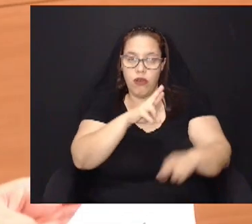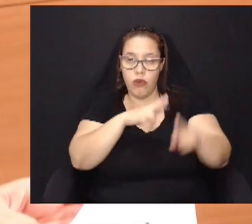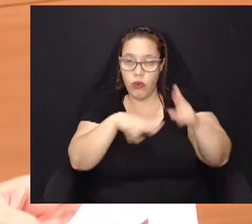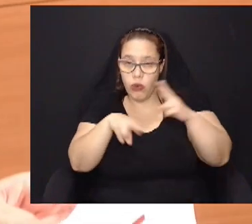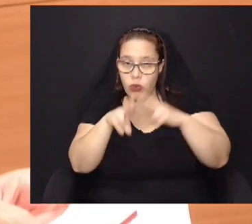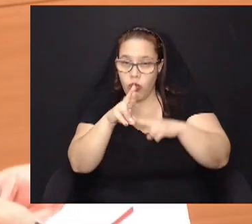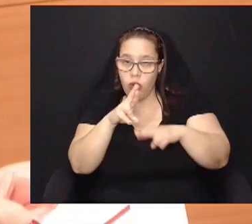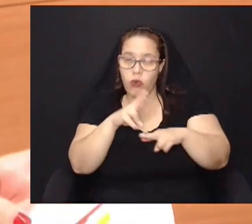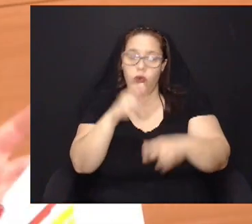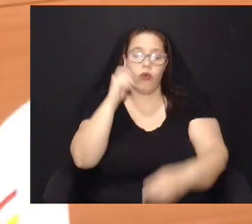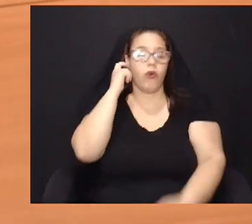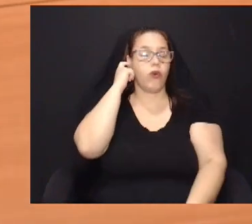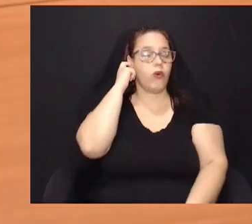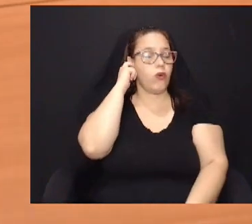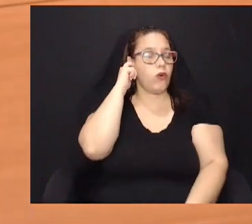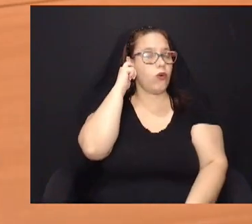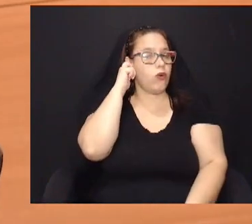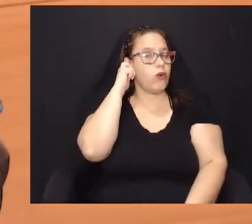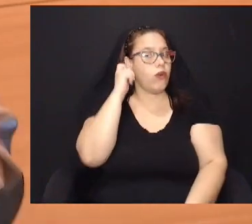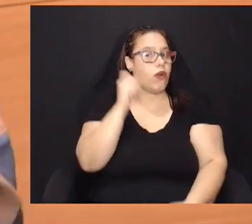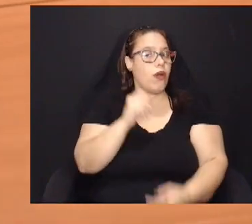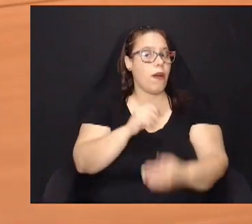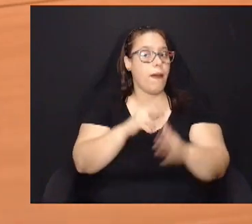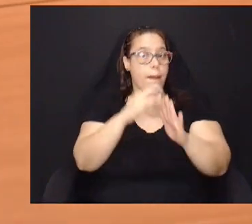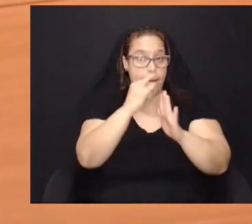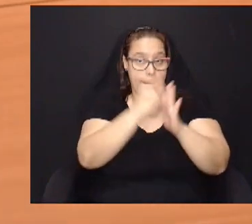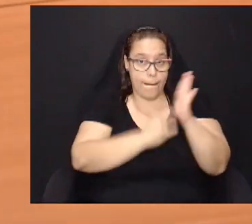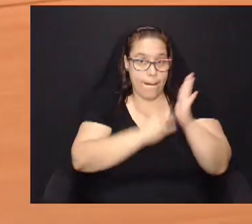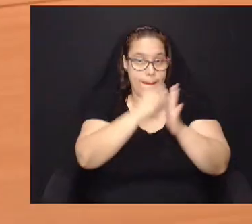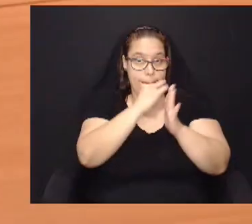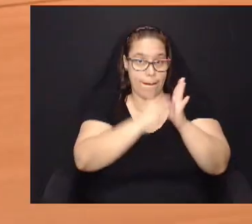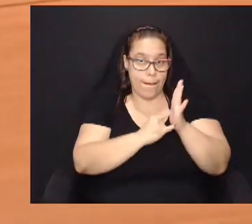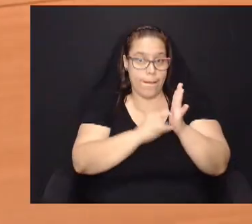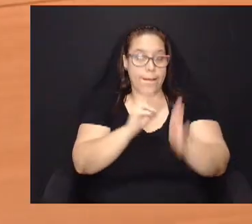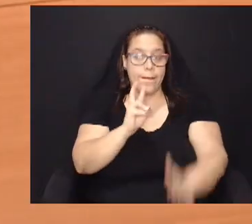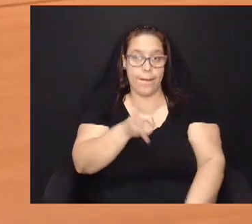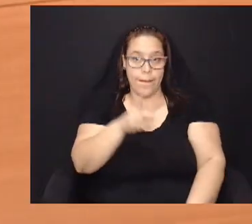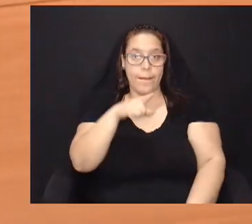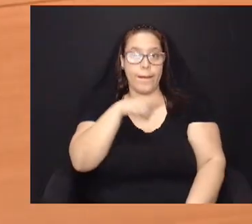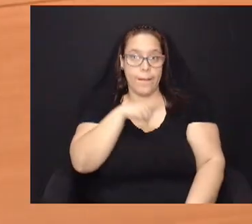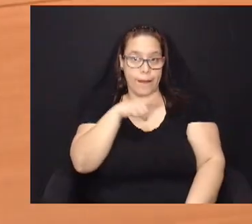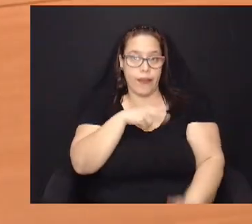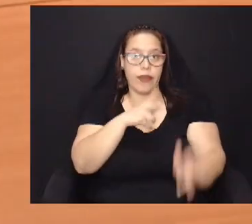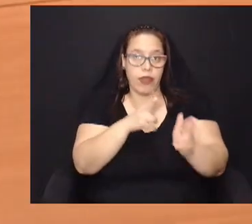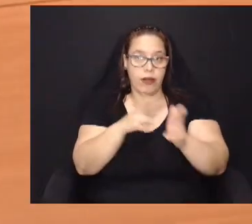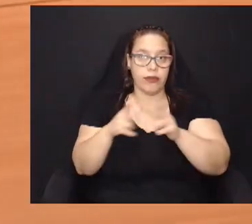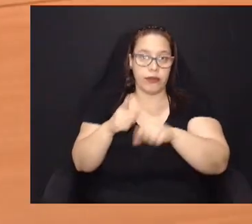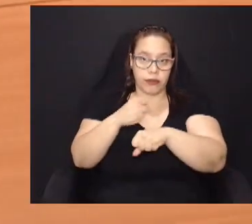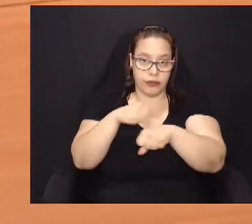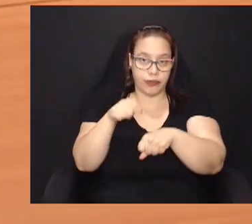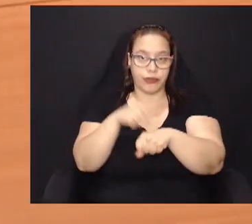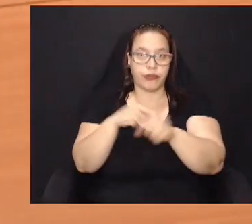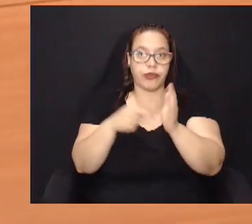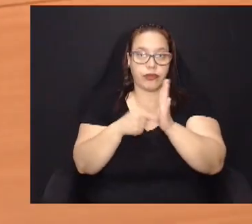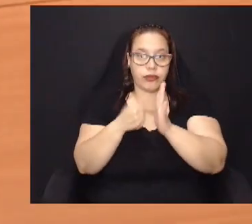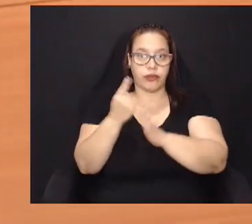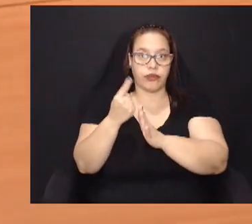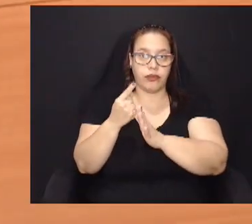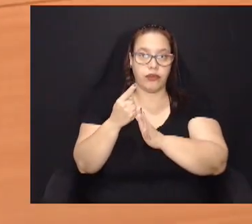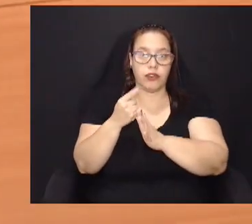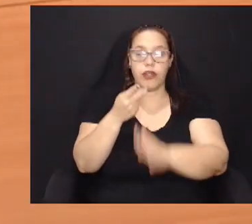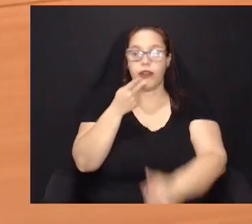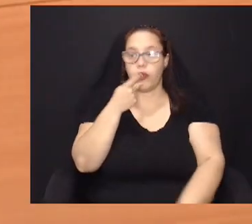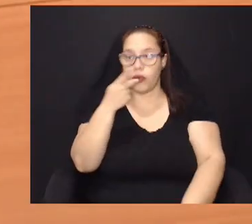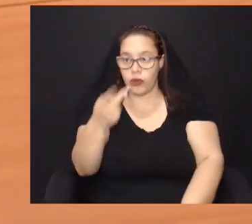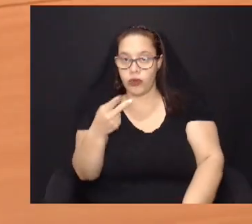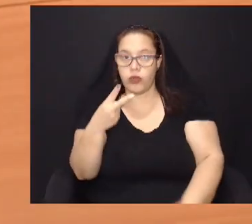com relação a essa documentação. A gente sempre tem que seguir os prazos, então, primeiro a gente intima, segundo a